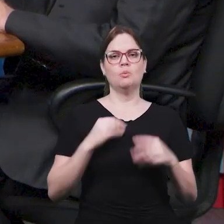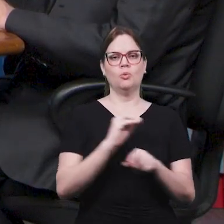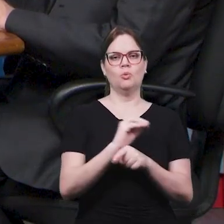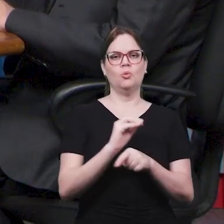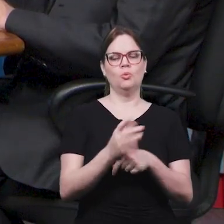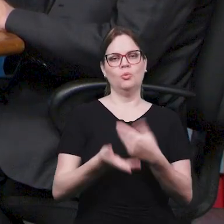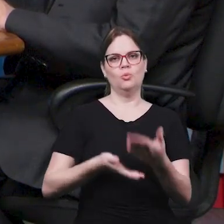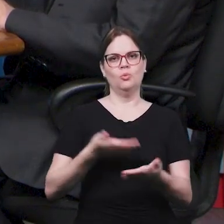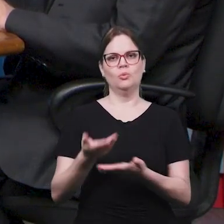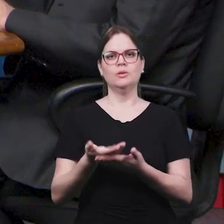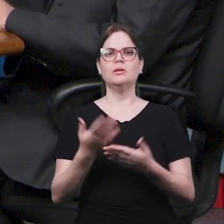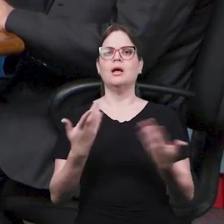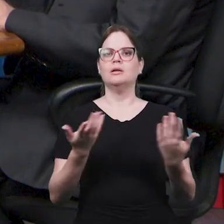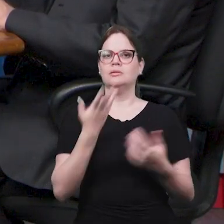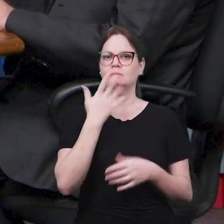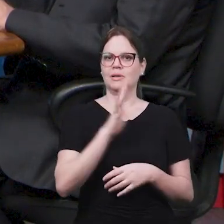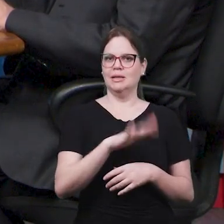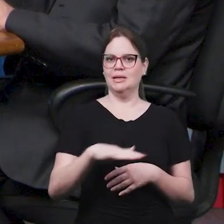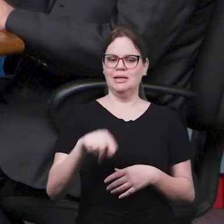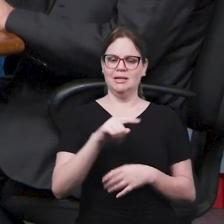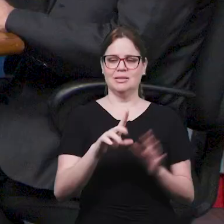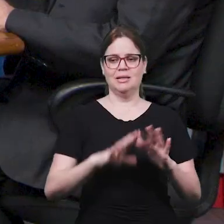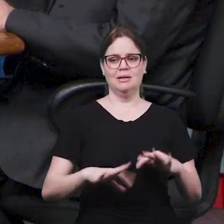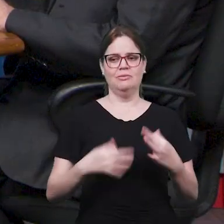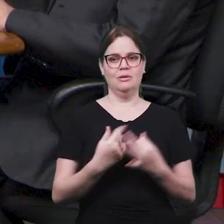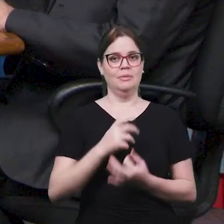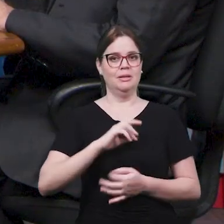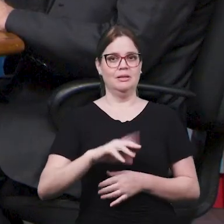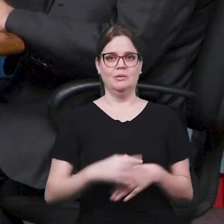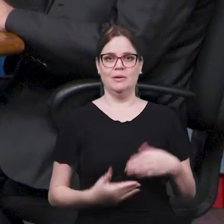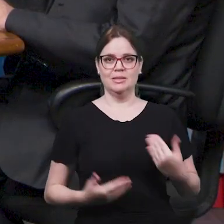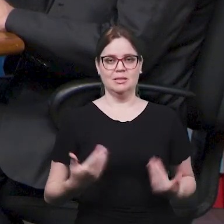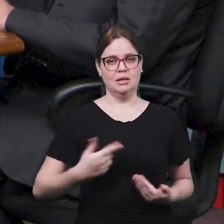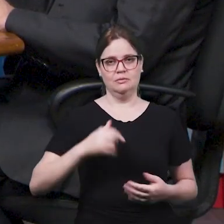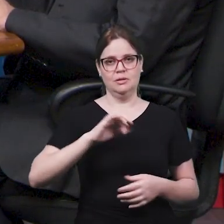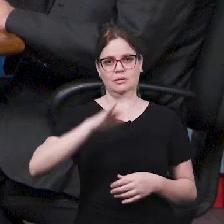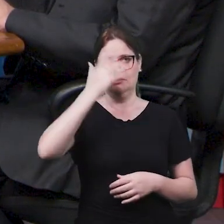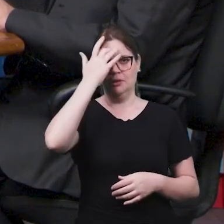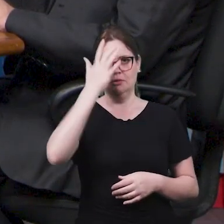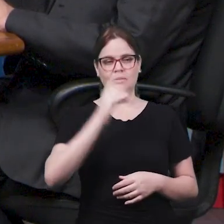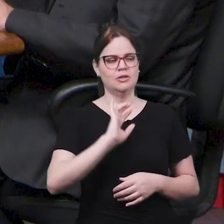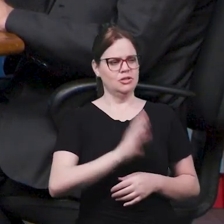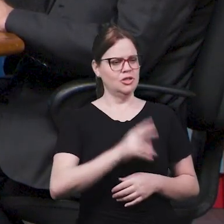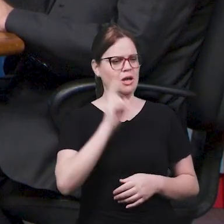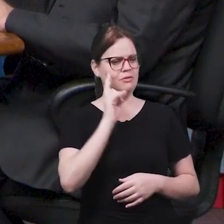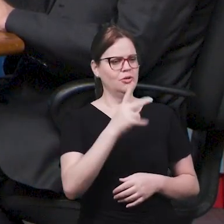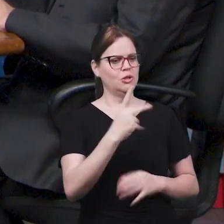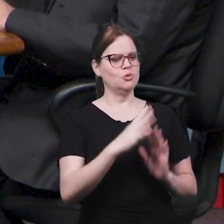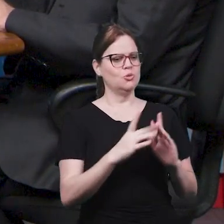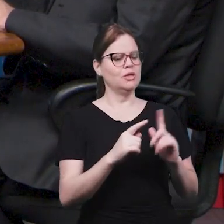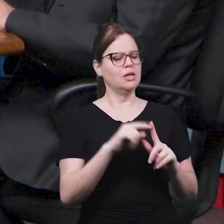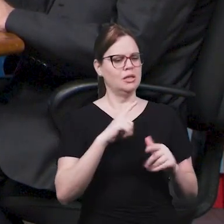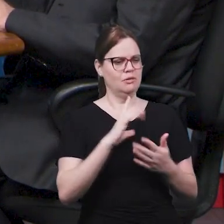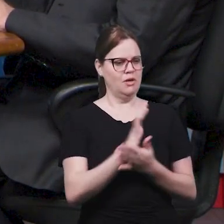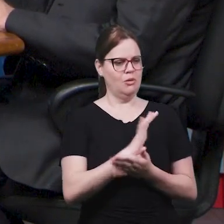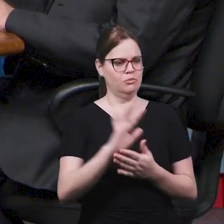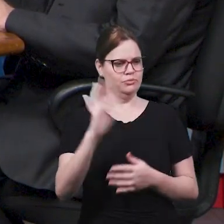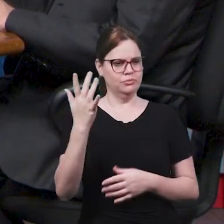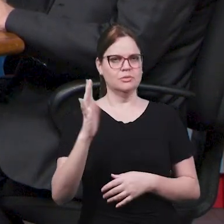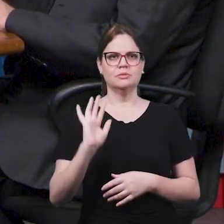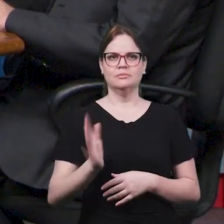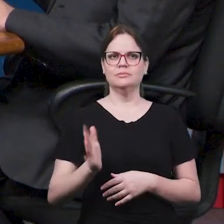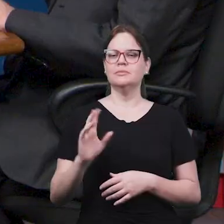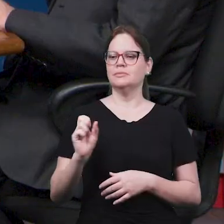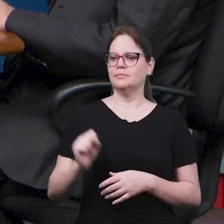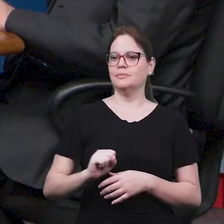que é resultante de lar dividido, né? Vive num lar dividido. Não é fácil. Não é fácil, né, Eliane? Você tem algum caso assim, Eliane, lá na sua igreja? Sim,